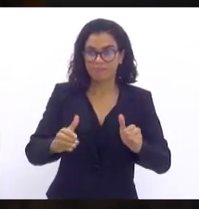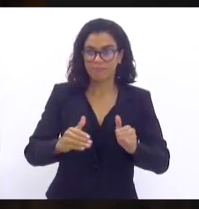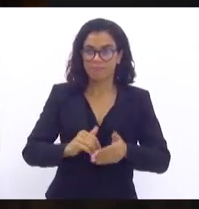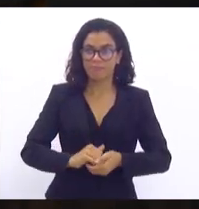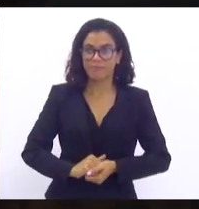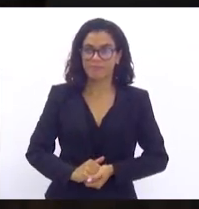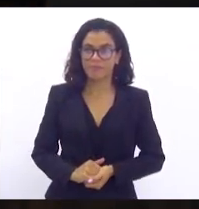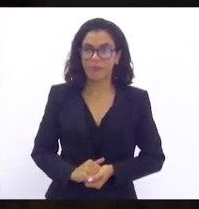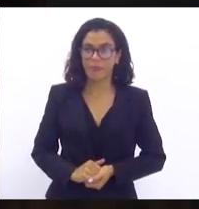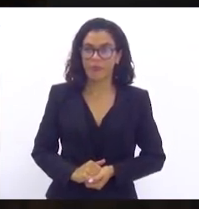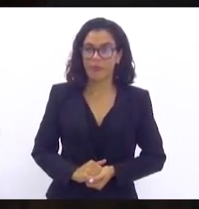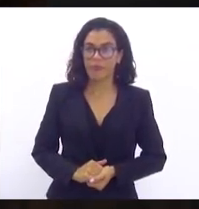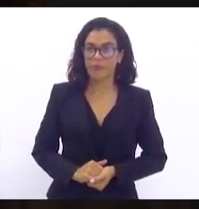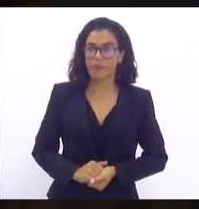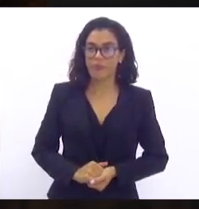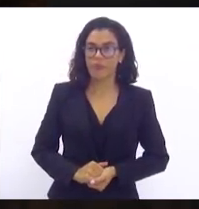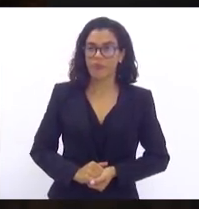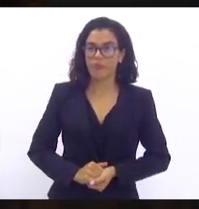inicial.